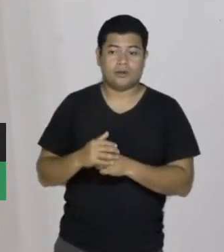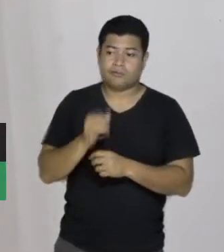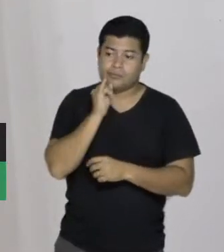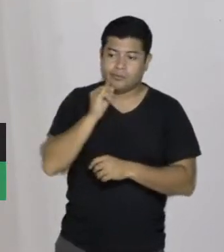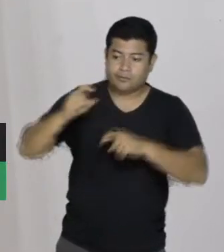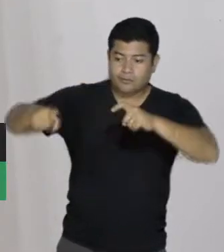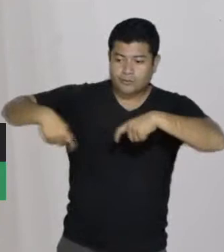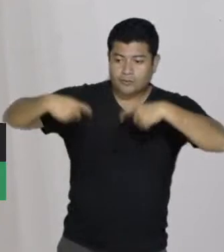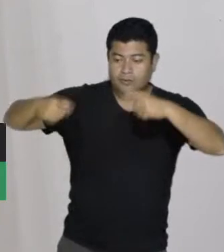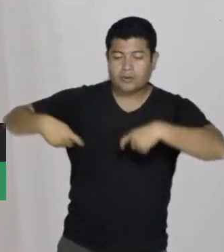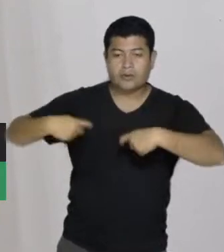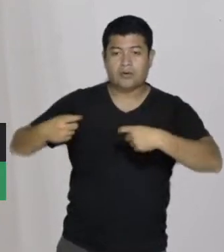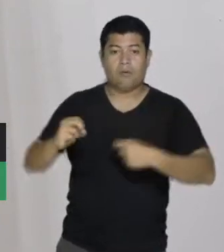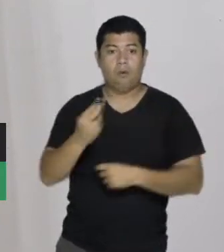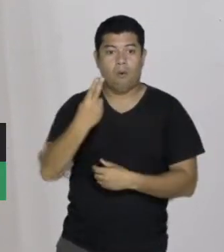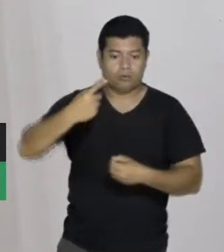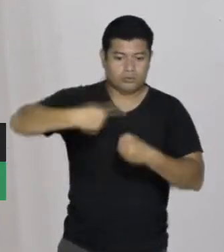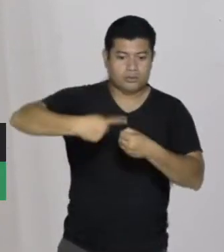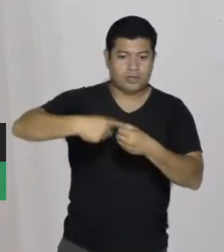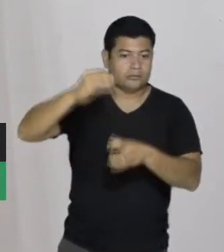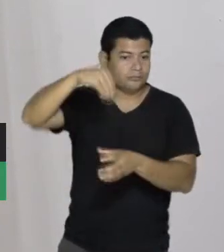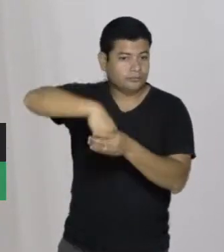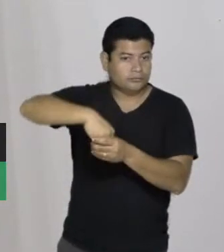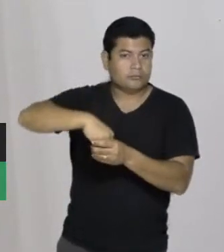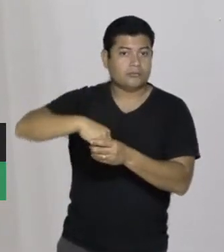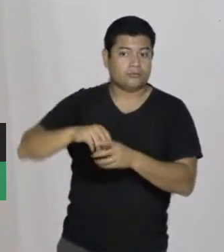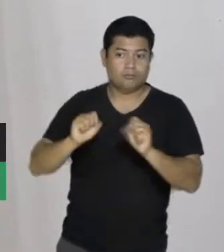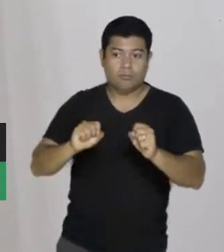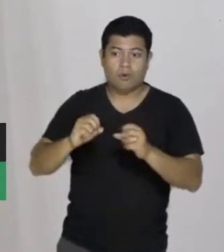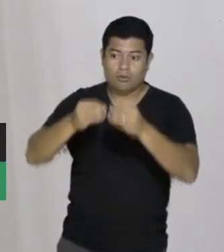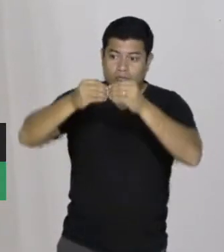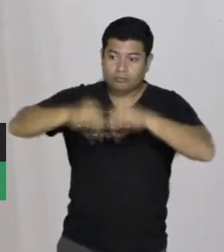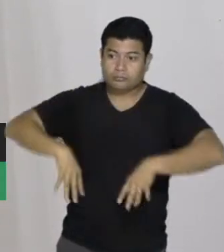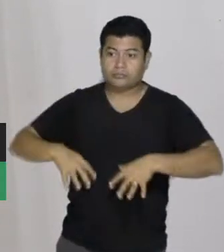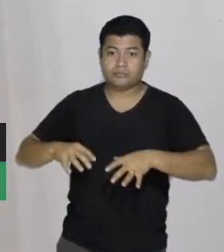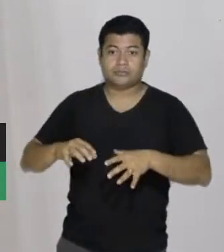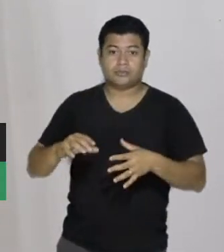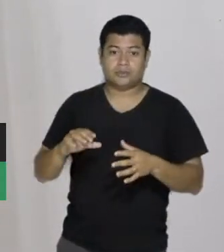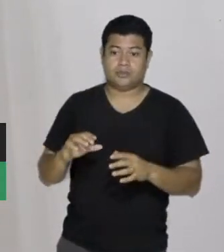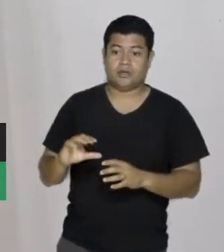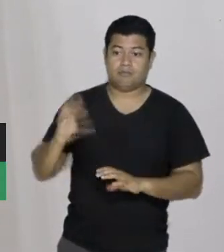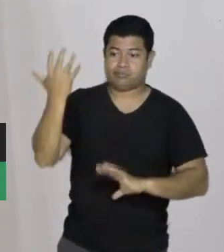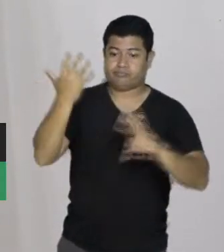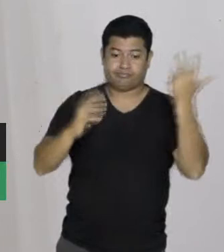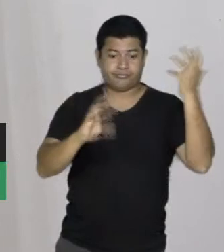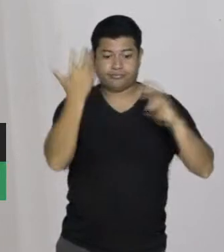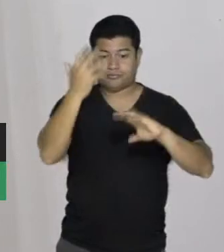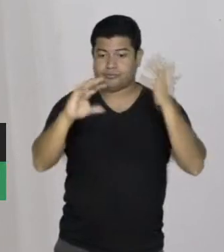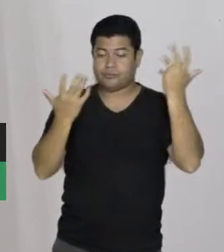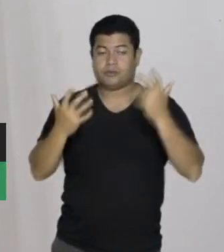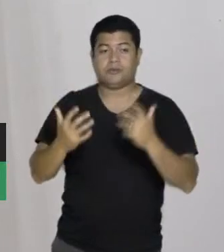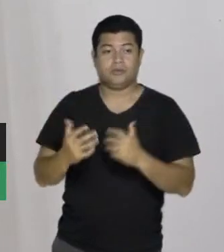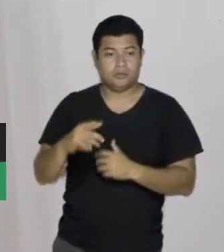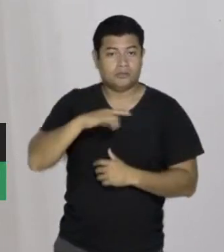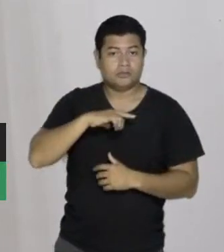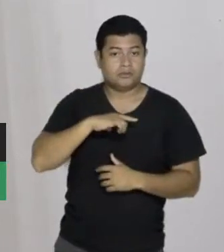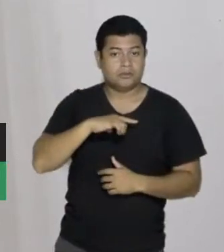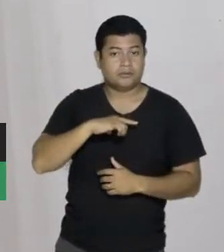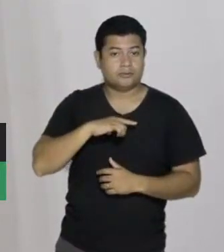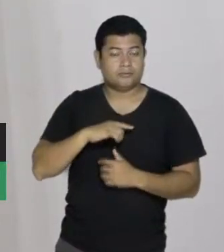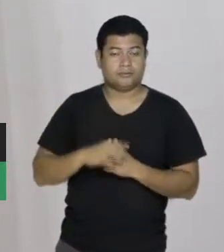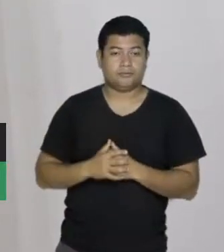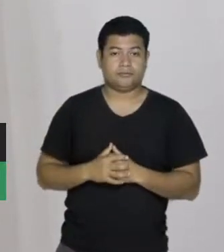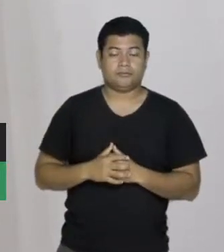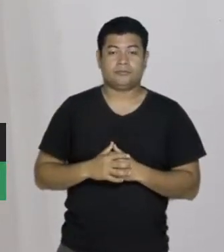urbanas afetadas pelas mudanças climáticas a nível de país e a nível de mundo